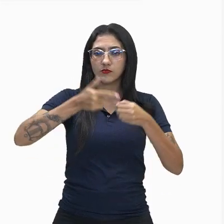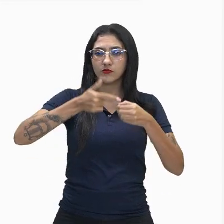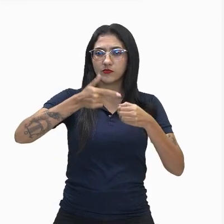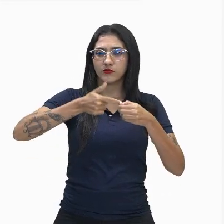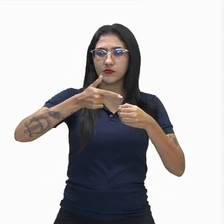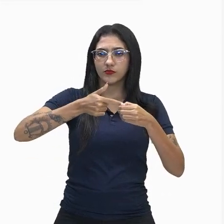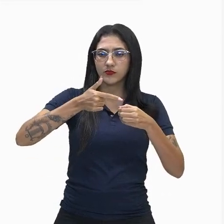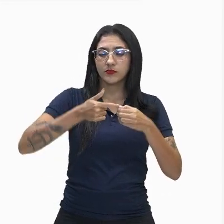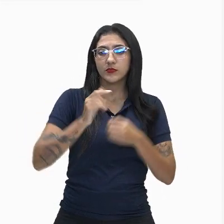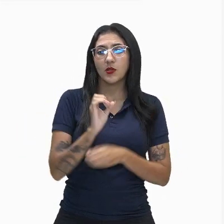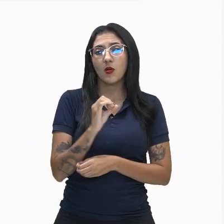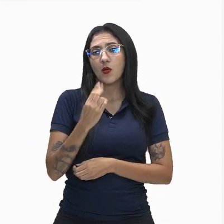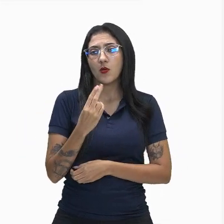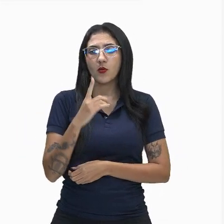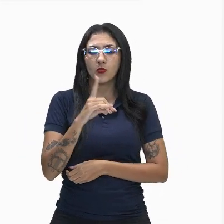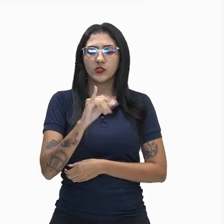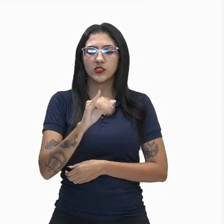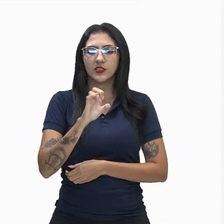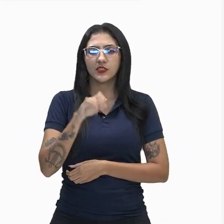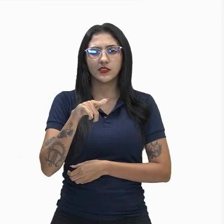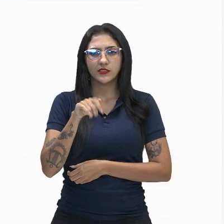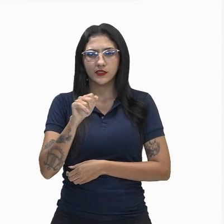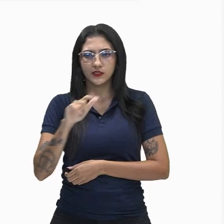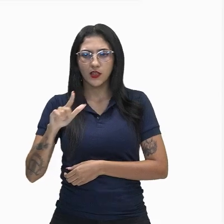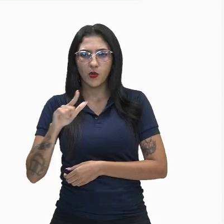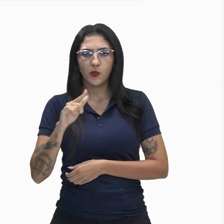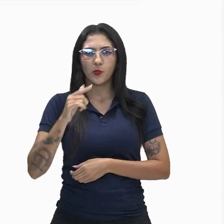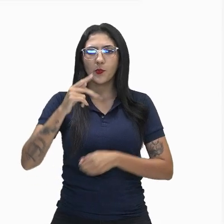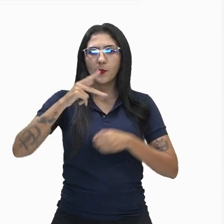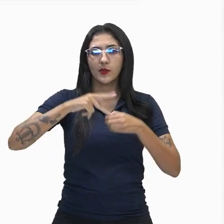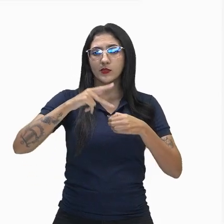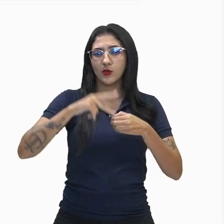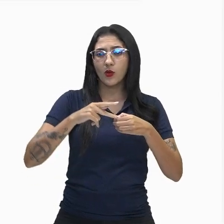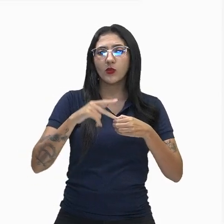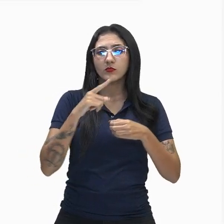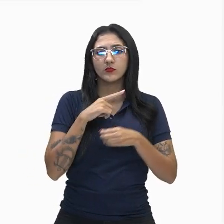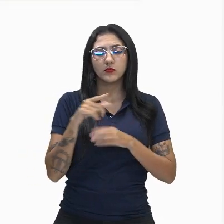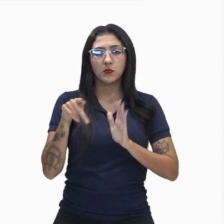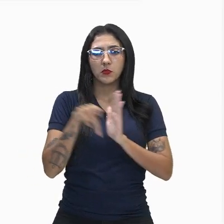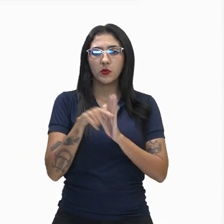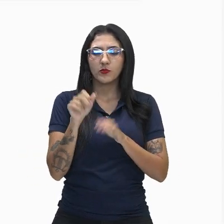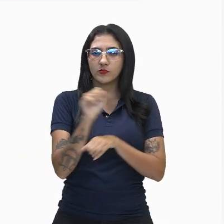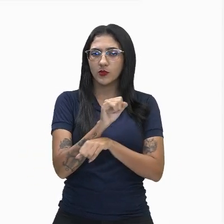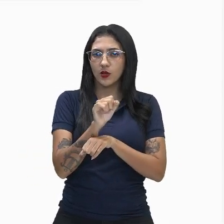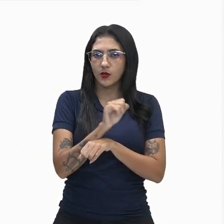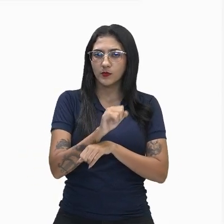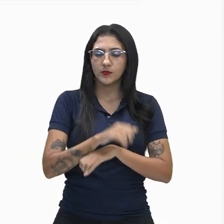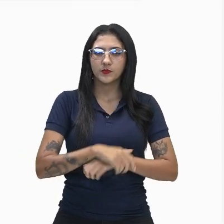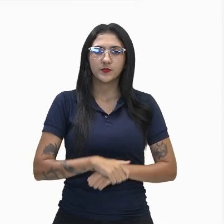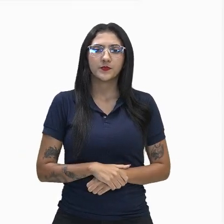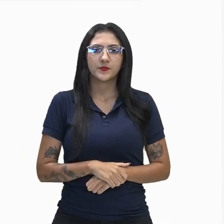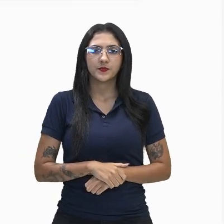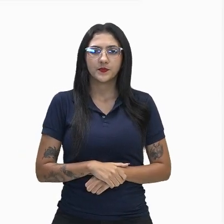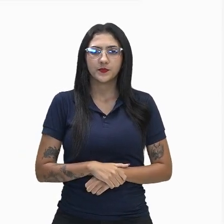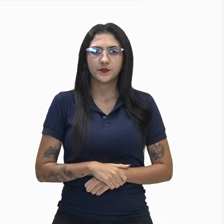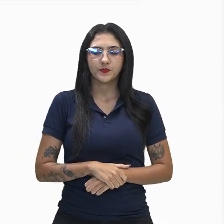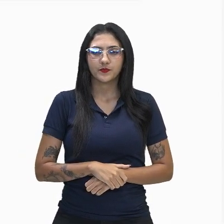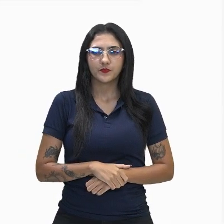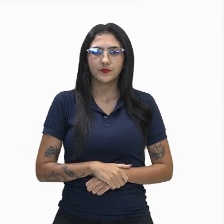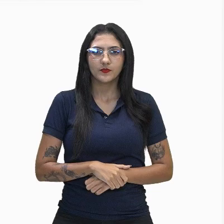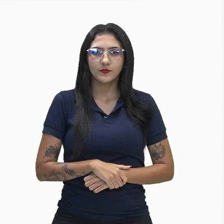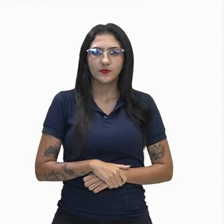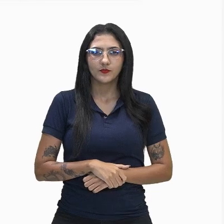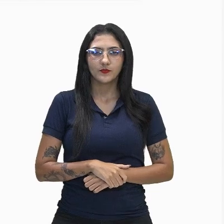funciona a gasolina, e a diesel, utilizados em automóveis. Bem, pessoas importantes para